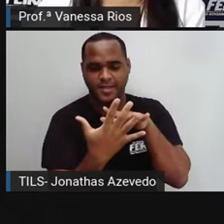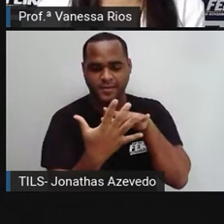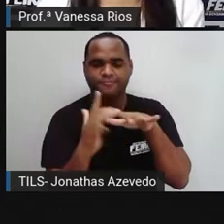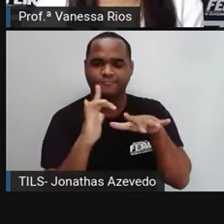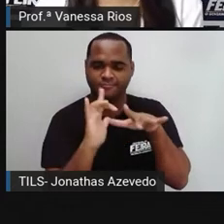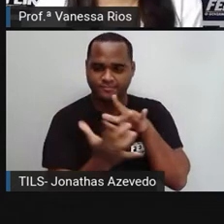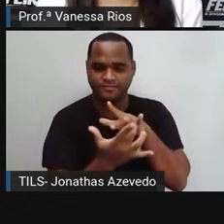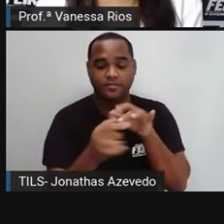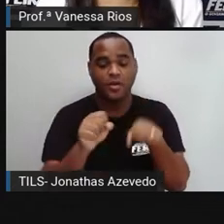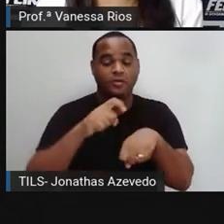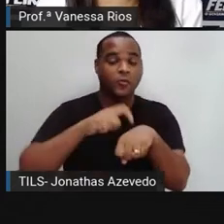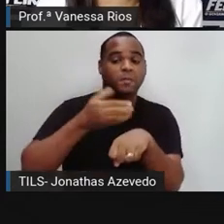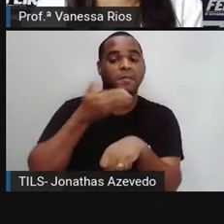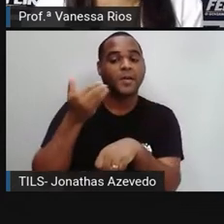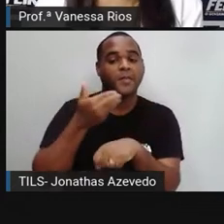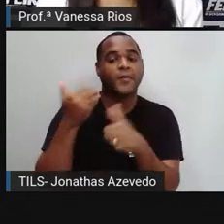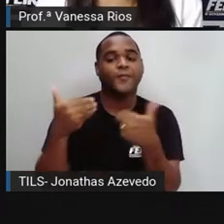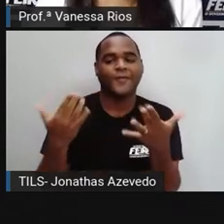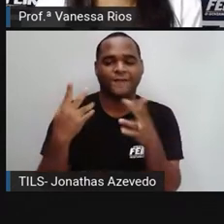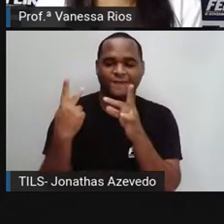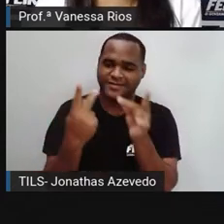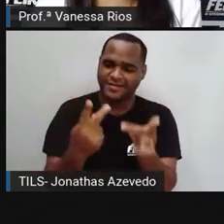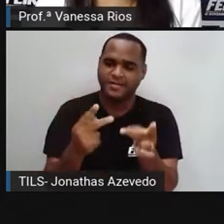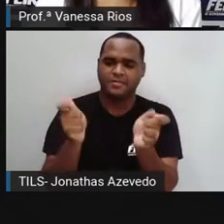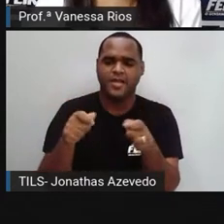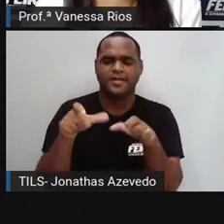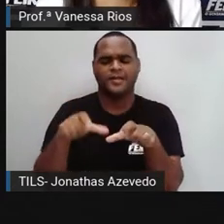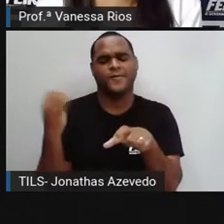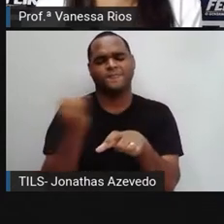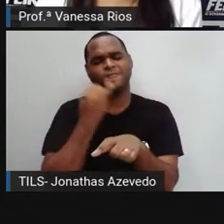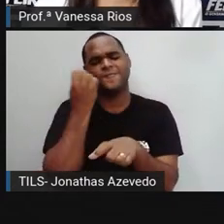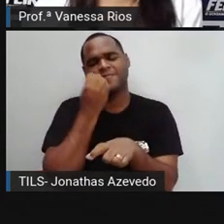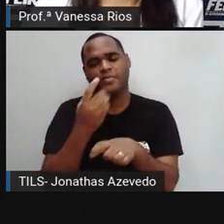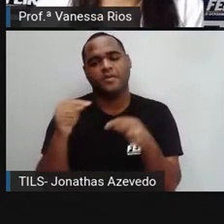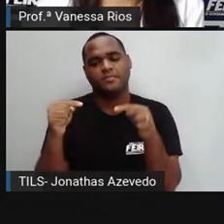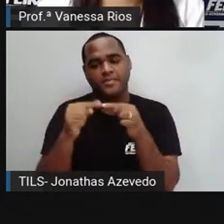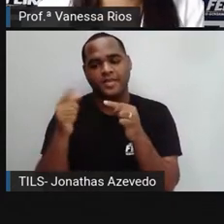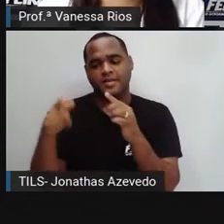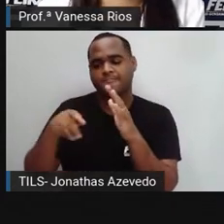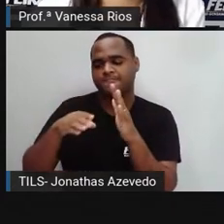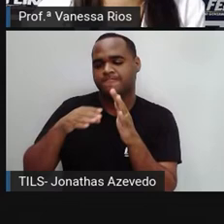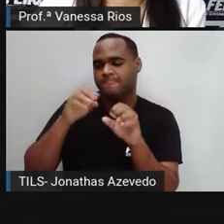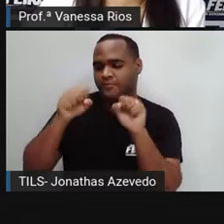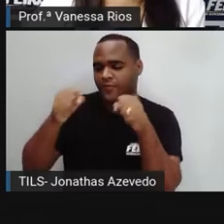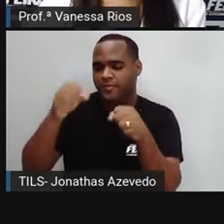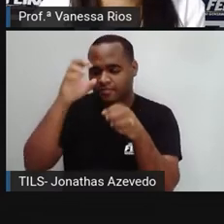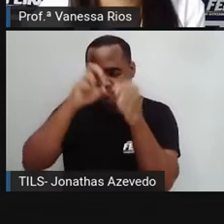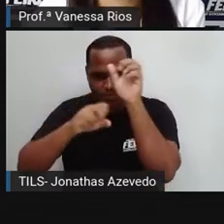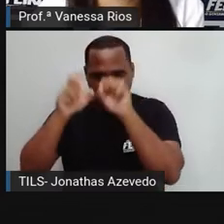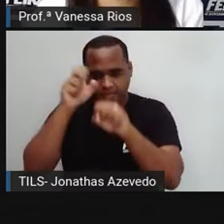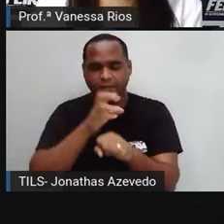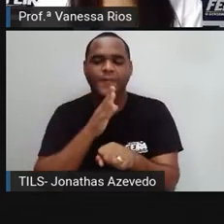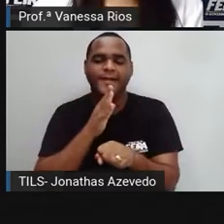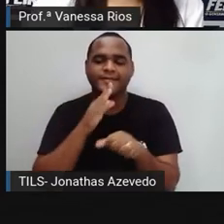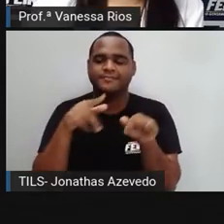o horário da visita. Mas é um local bem interessante de produção de conhecimento e também de